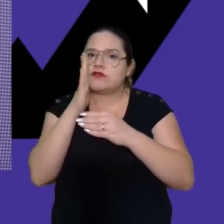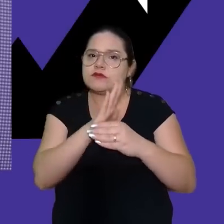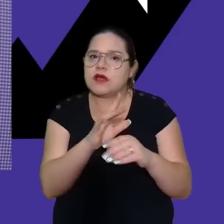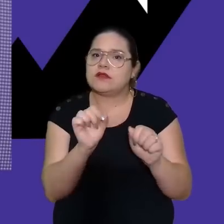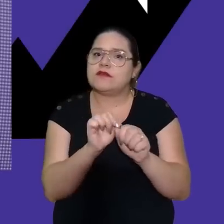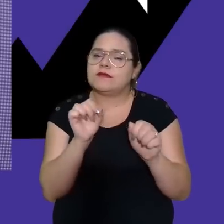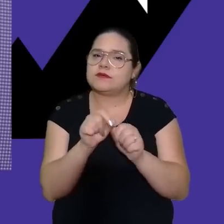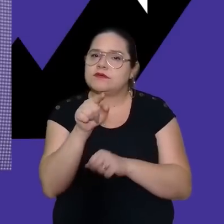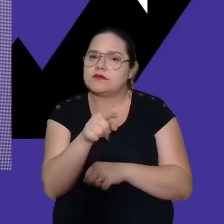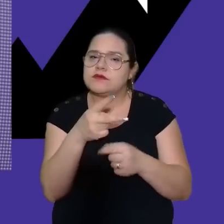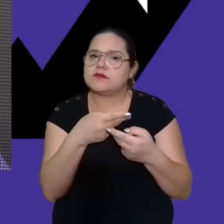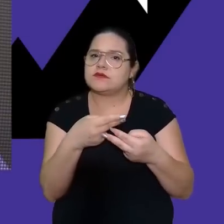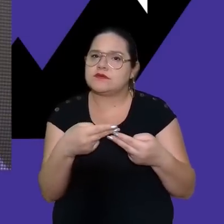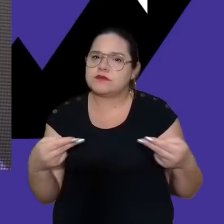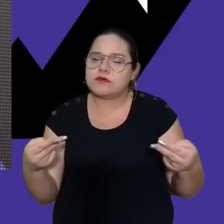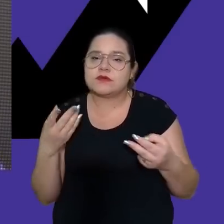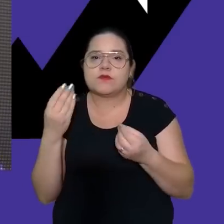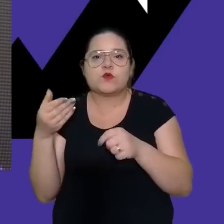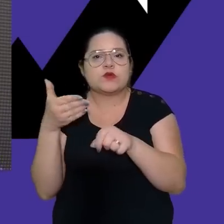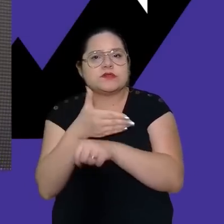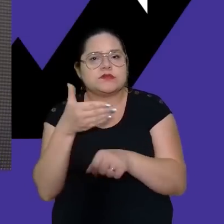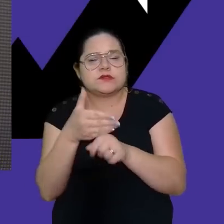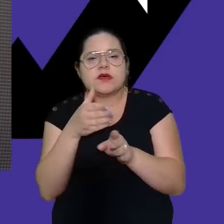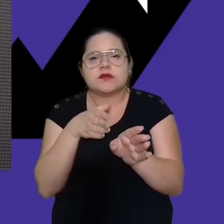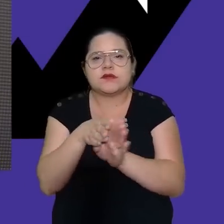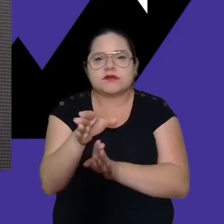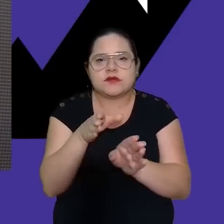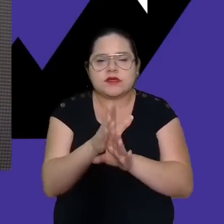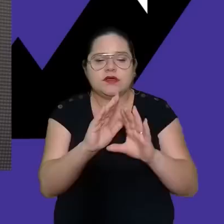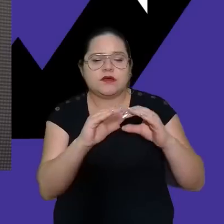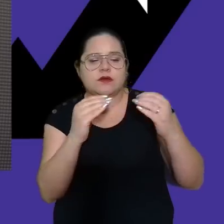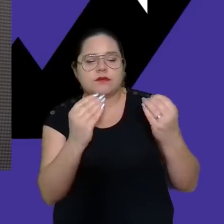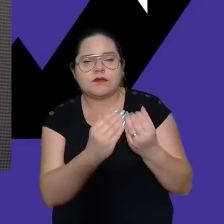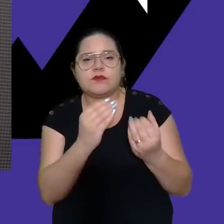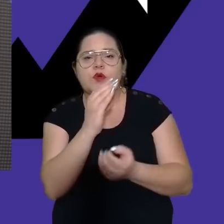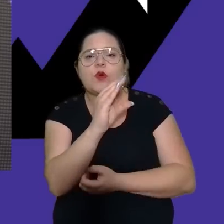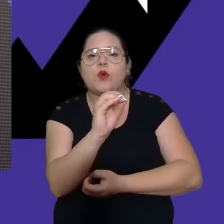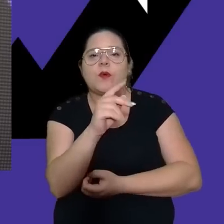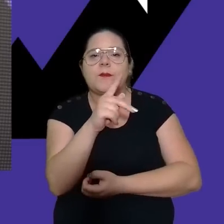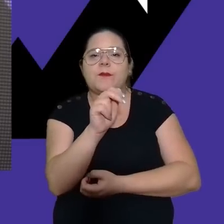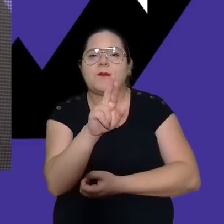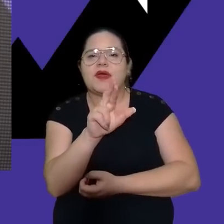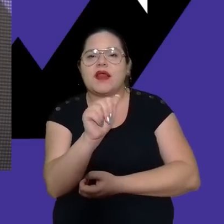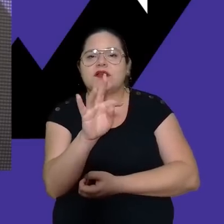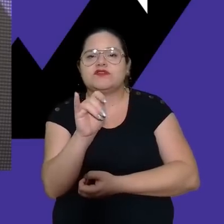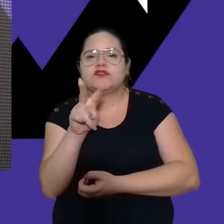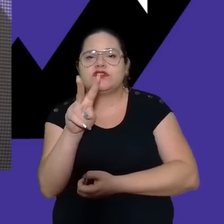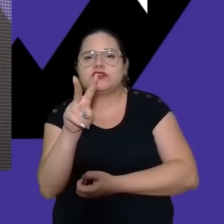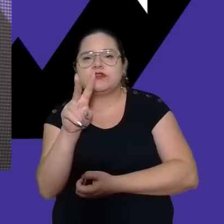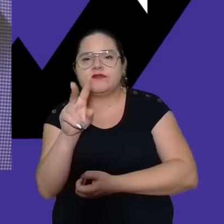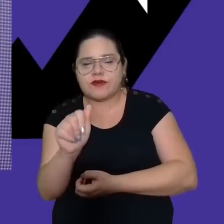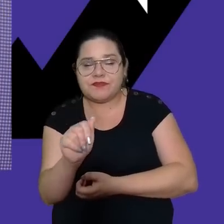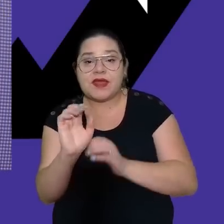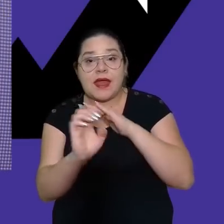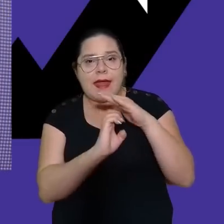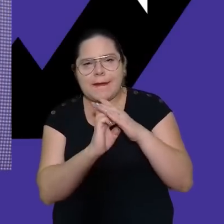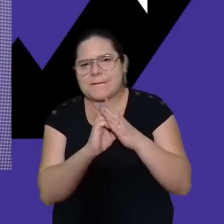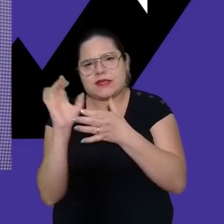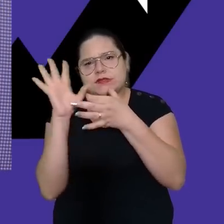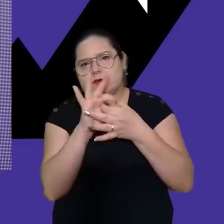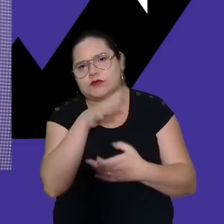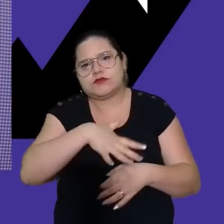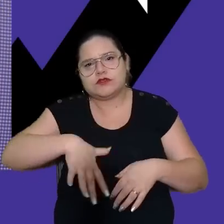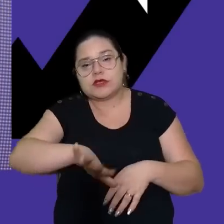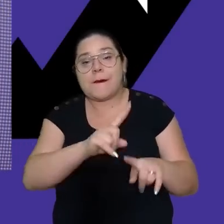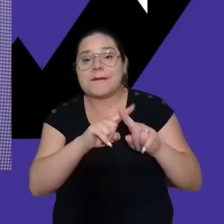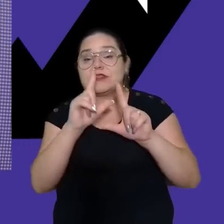Muitas assessorias, cooperativas, empresas, do modo geral, mas esse foco na informação, na digitalização